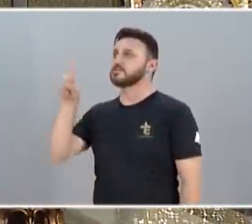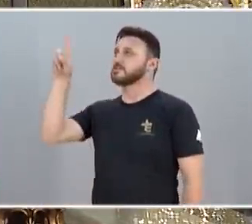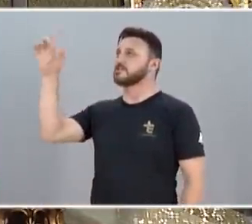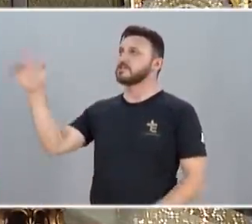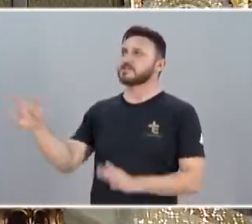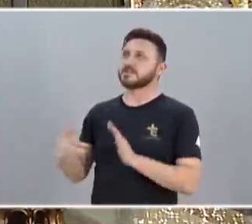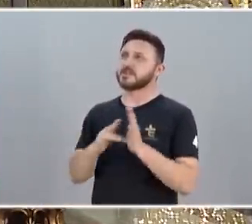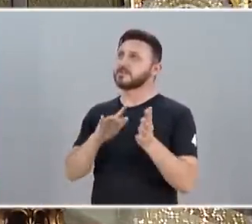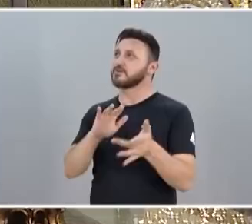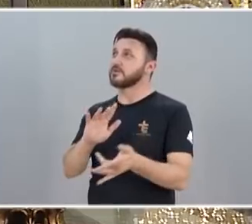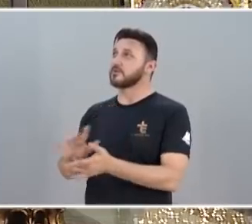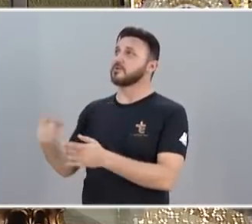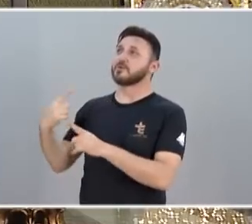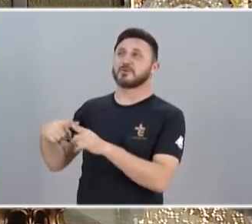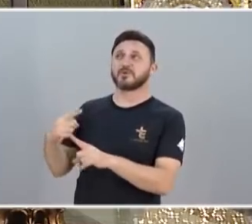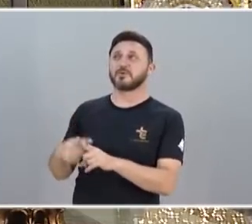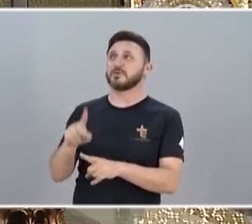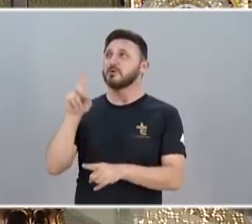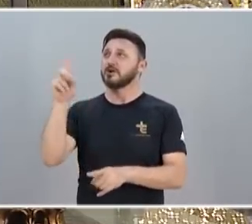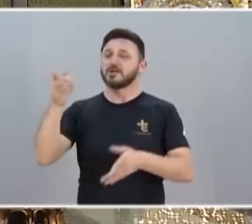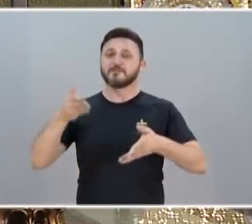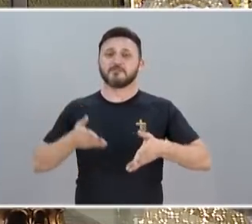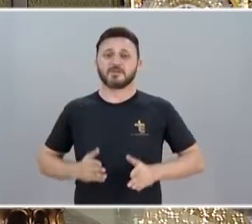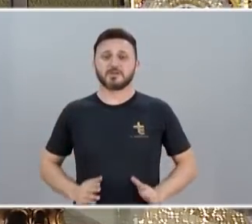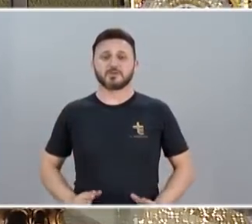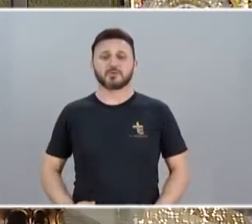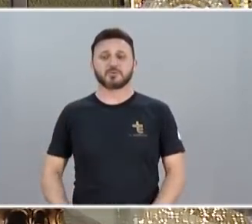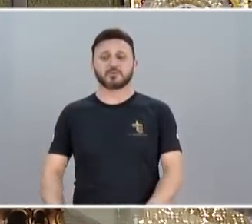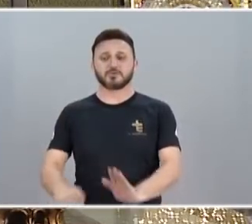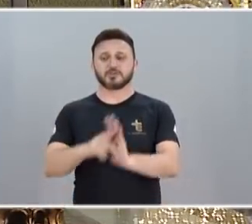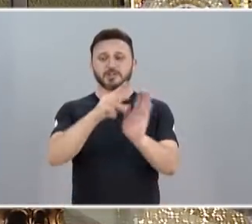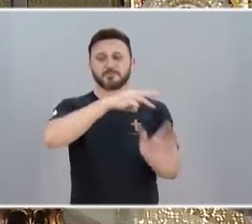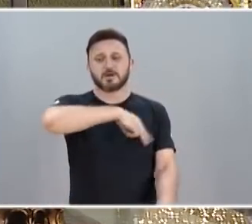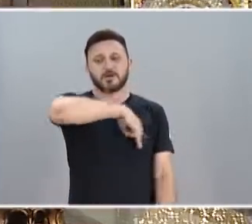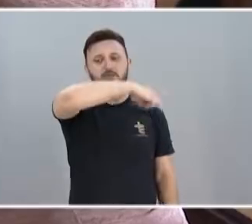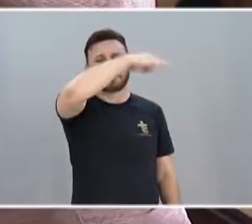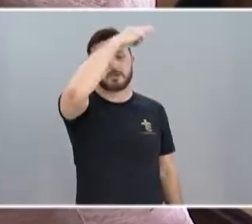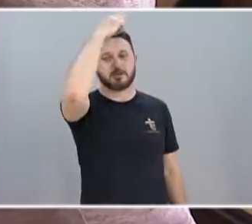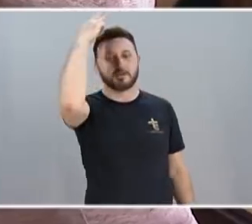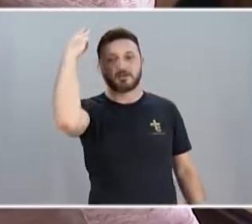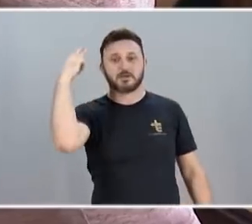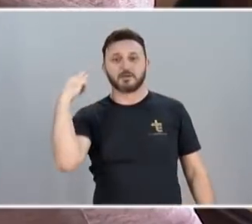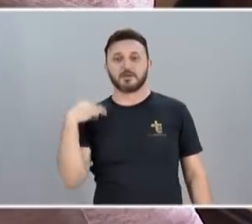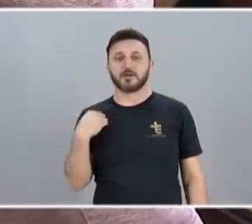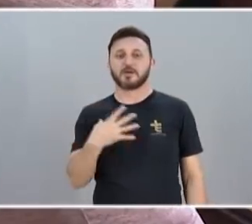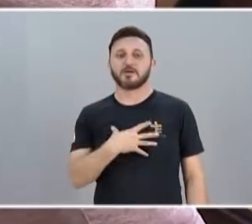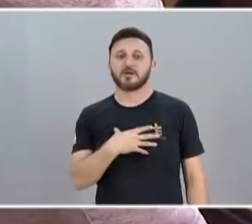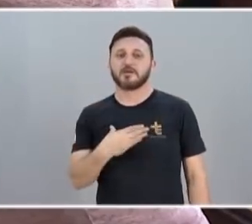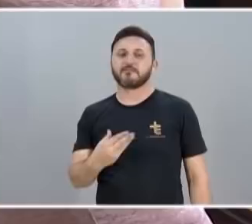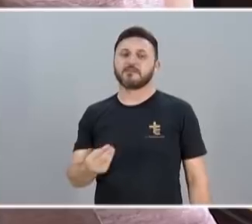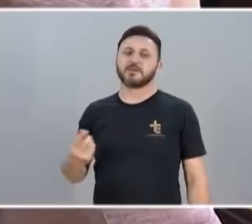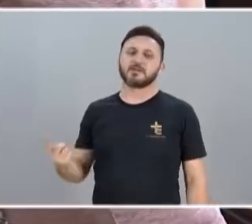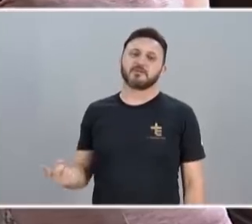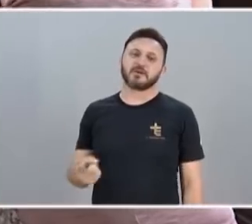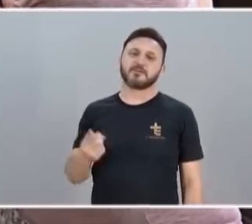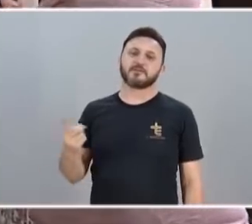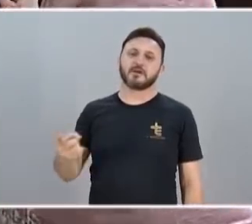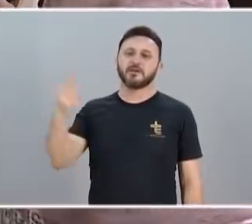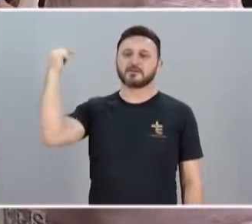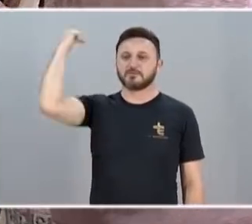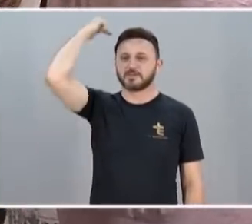Creio em ti, Senhor, vindo de Maria,